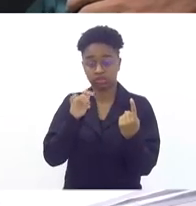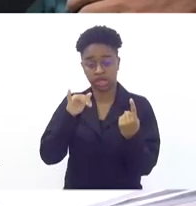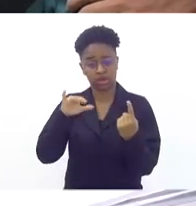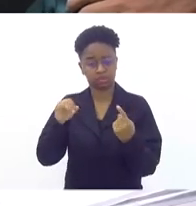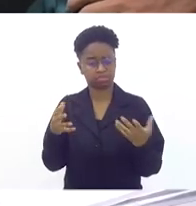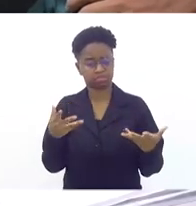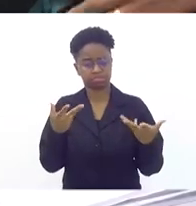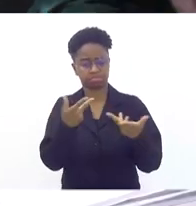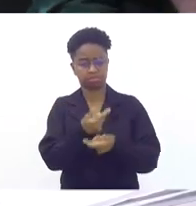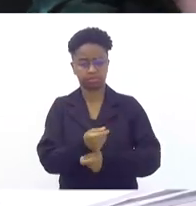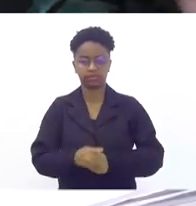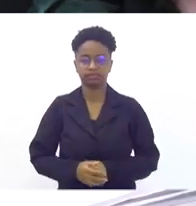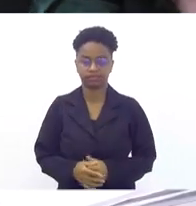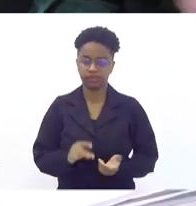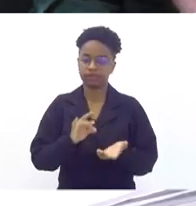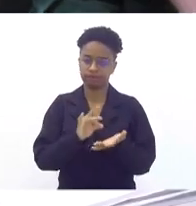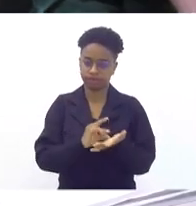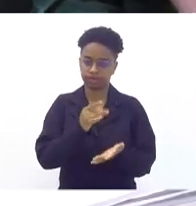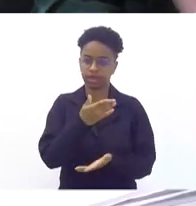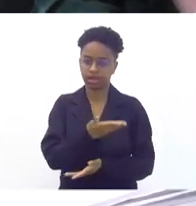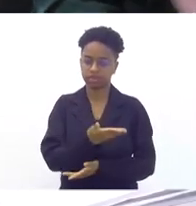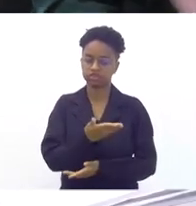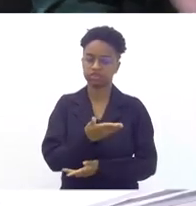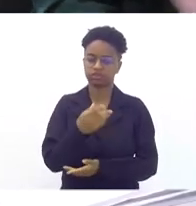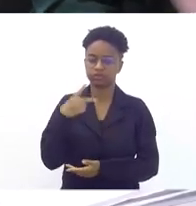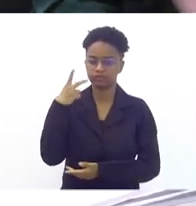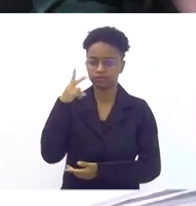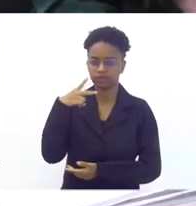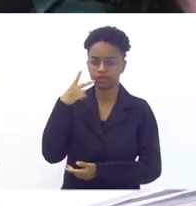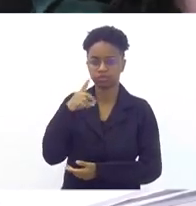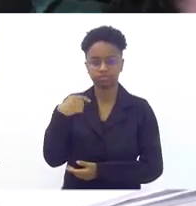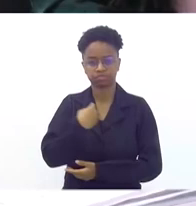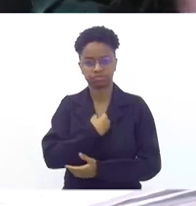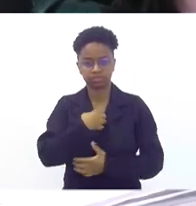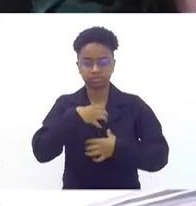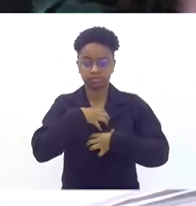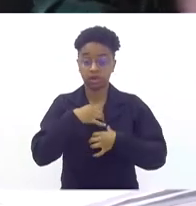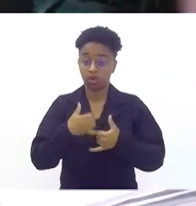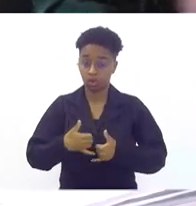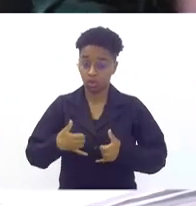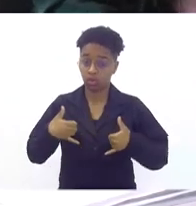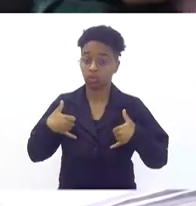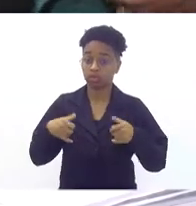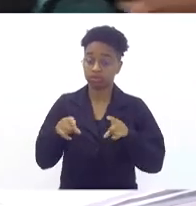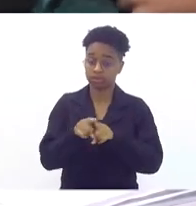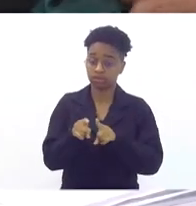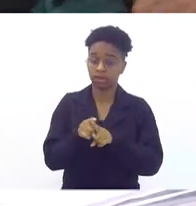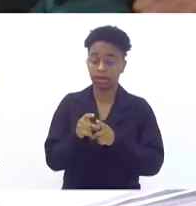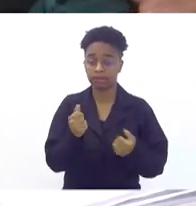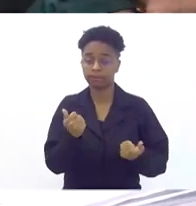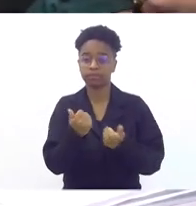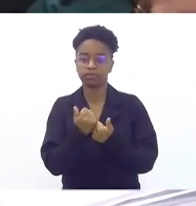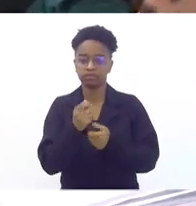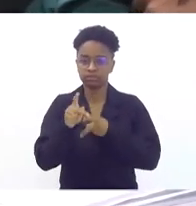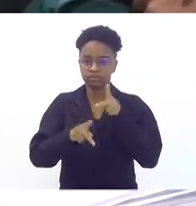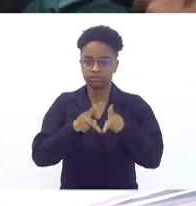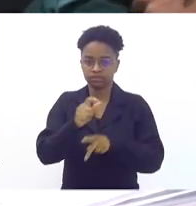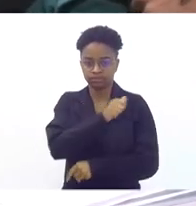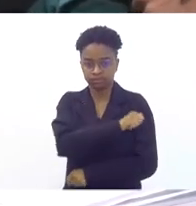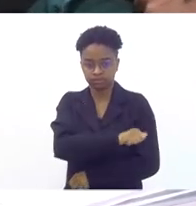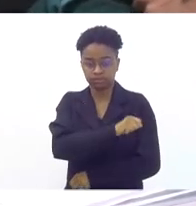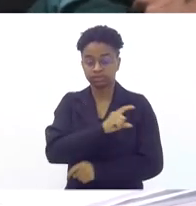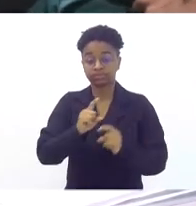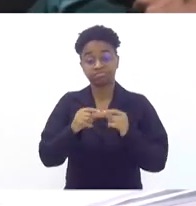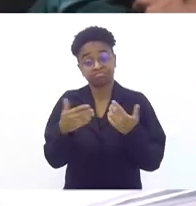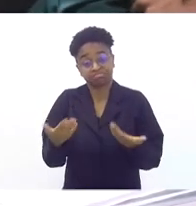É de fato um vereador que nos orgulha que abraçou a causa do povo do Rio de Janeiro e nós